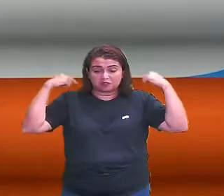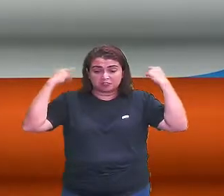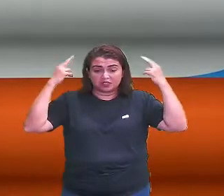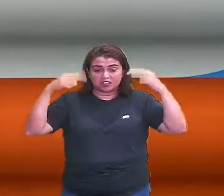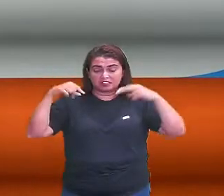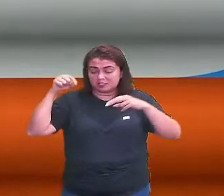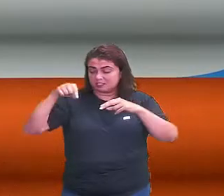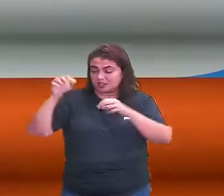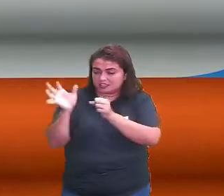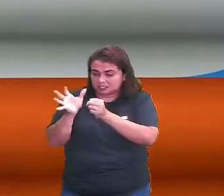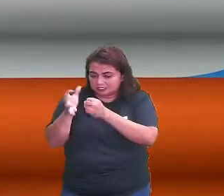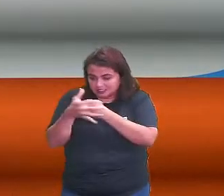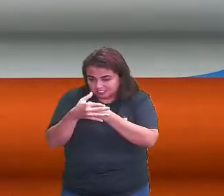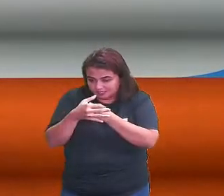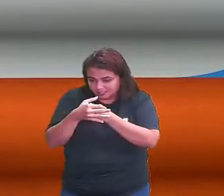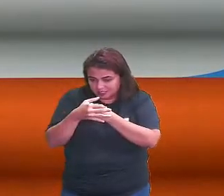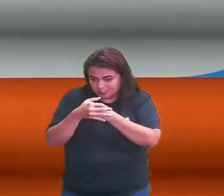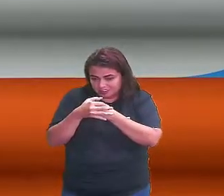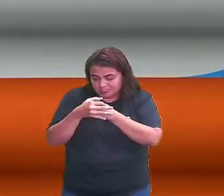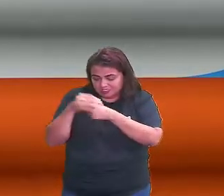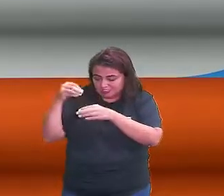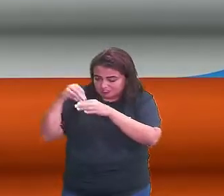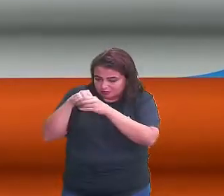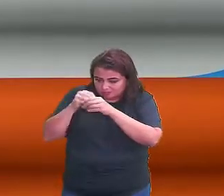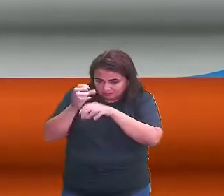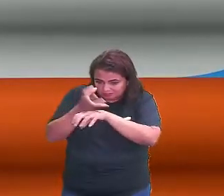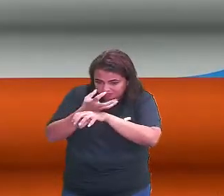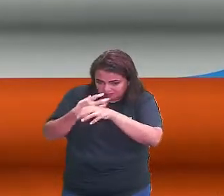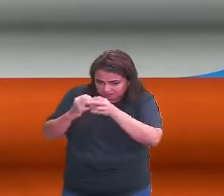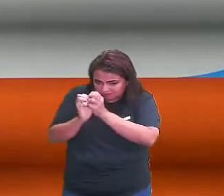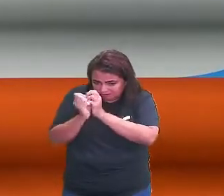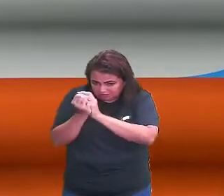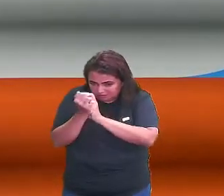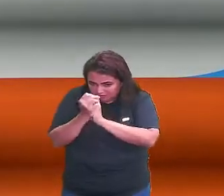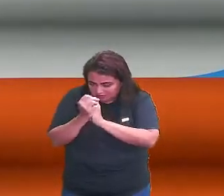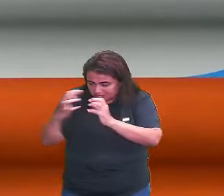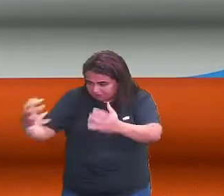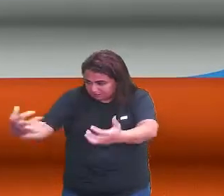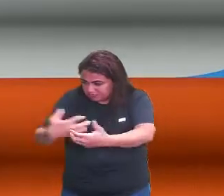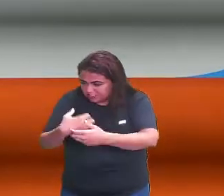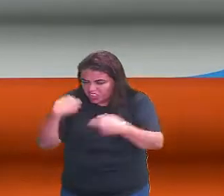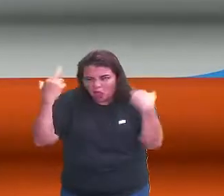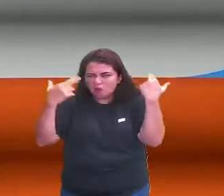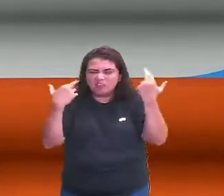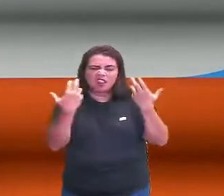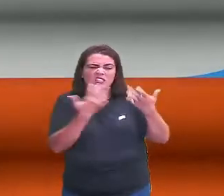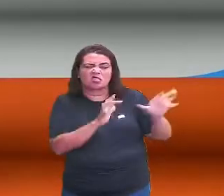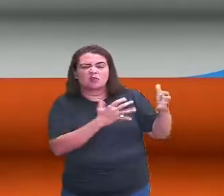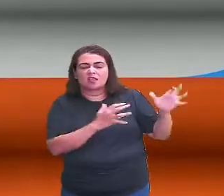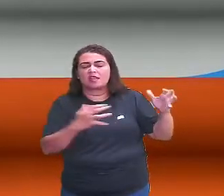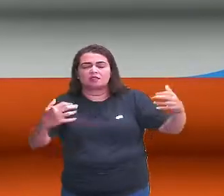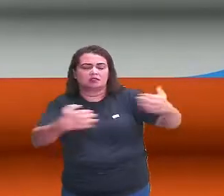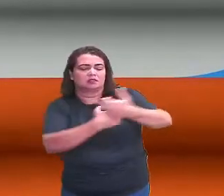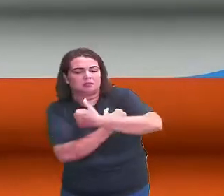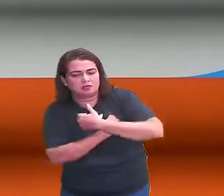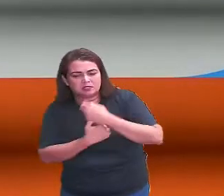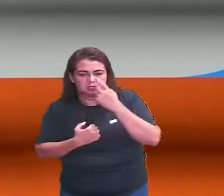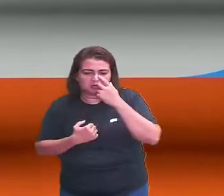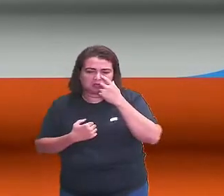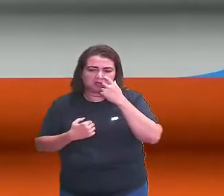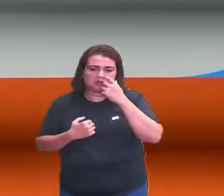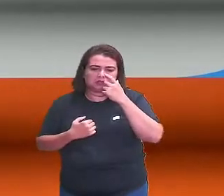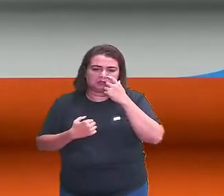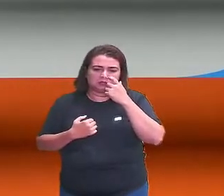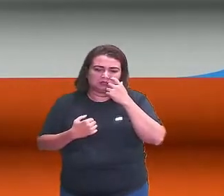ovelhas escondidas no arbusto. Ele ficou lá pedindo um abraço para as ovelhinhas, mas as ovelhinhas não quiseram abraçar ele. As